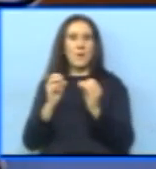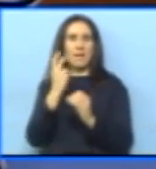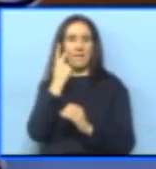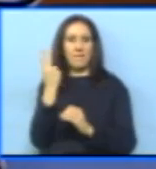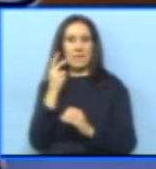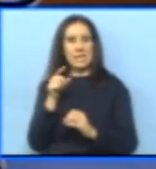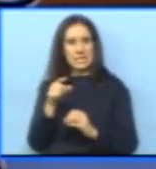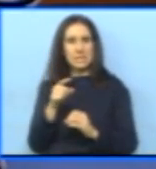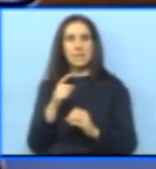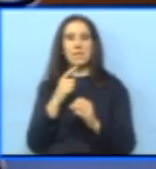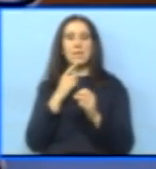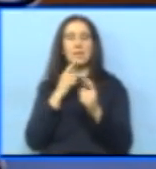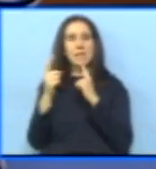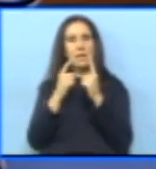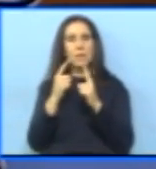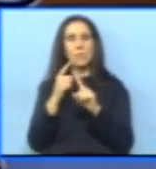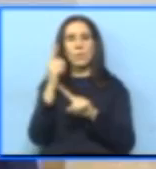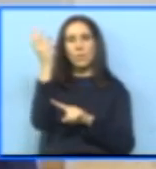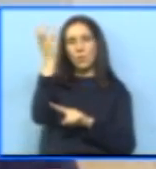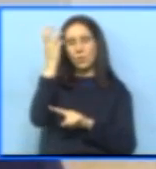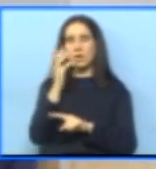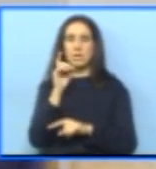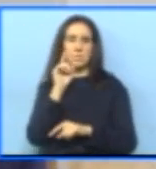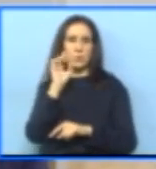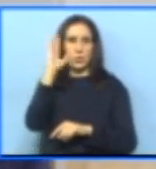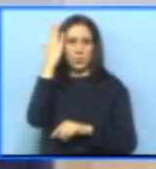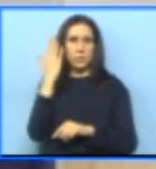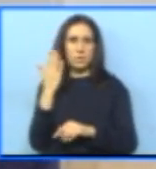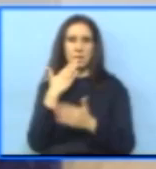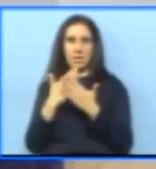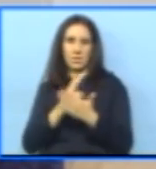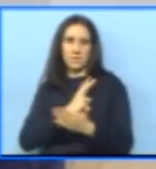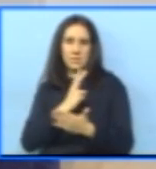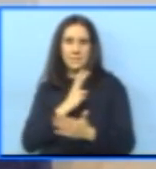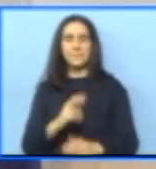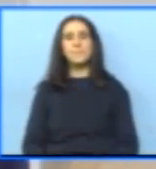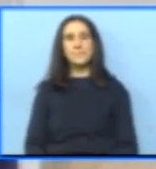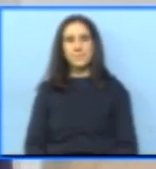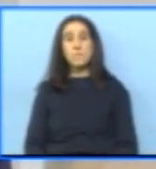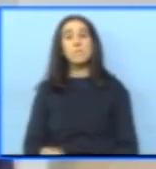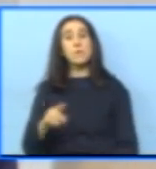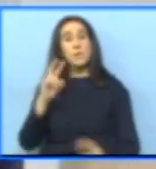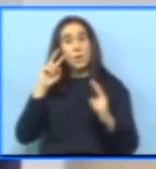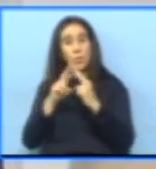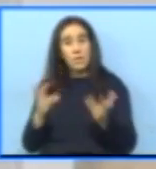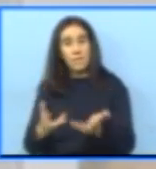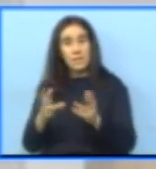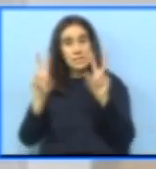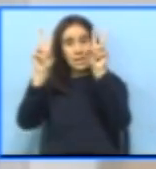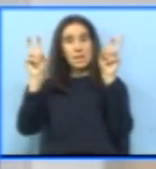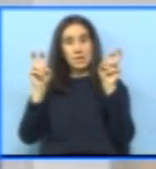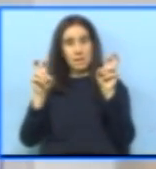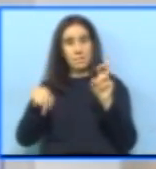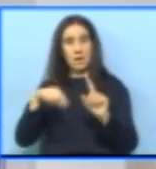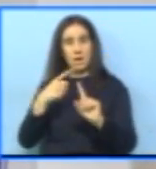importância deste diálogo cultural e do papel fundamental que a Universidade desempenha. Para a promoção da cultura do encontro é o tema deste ano. Que é